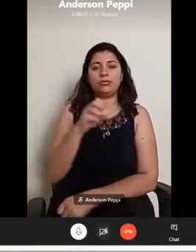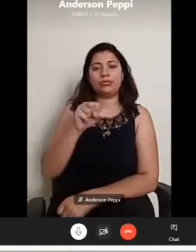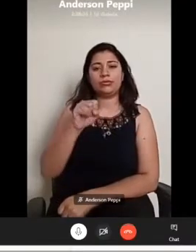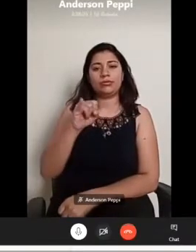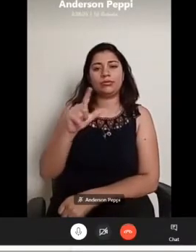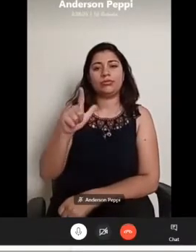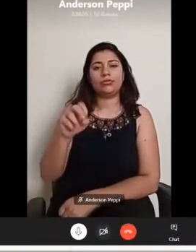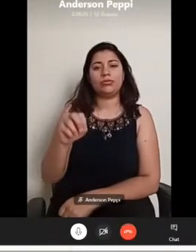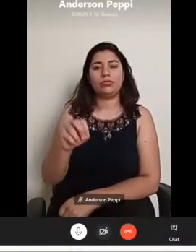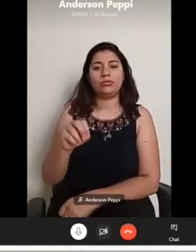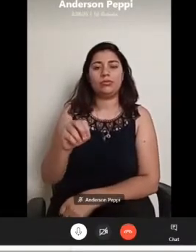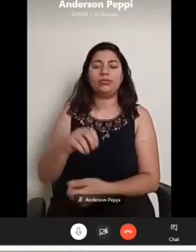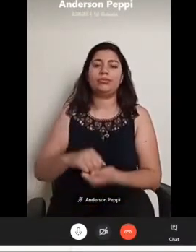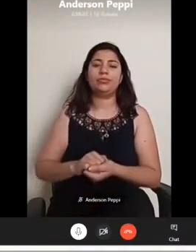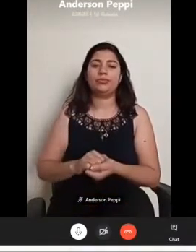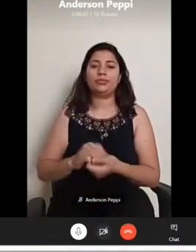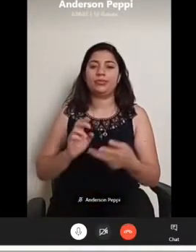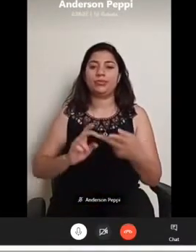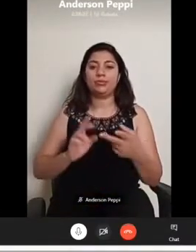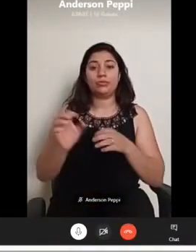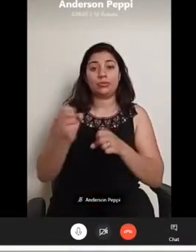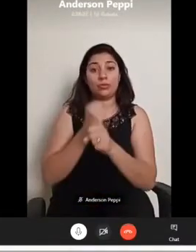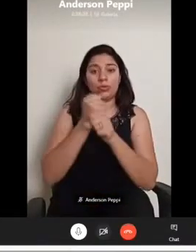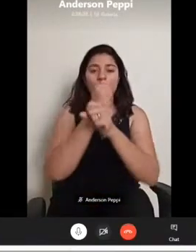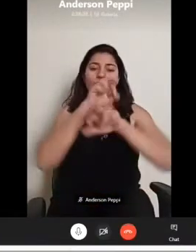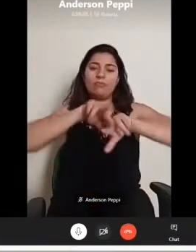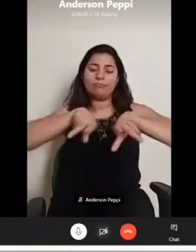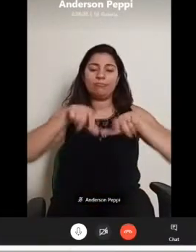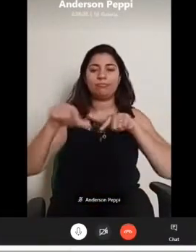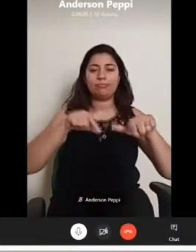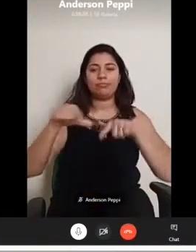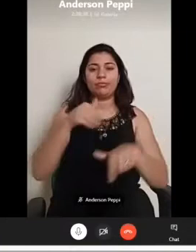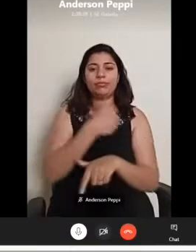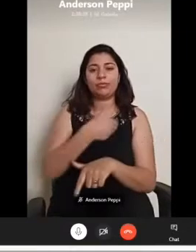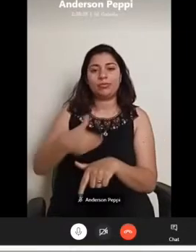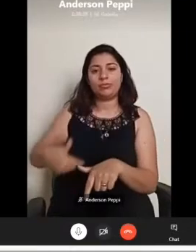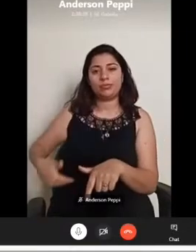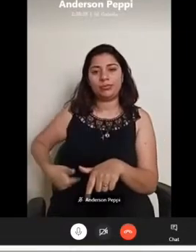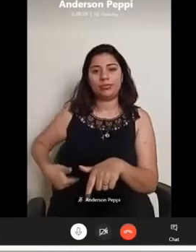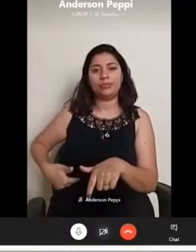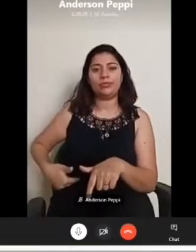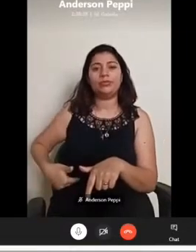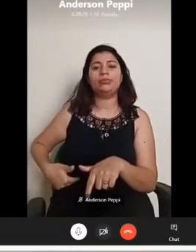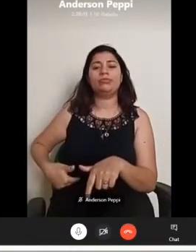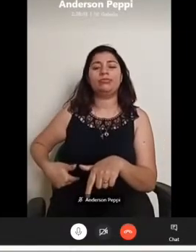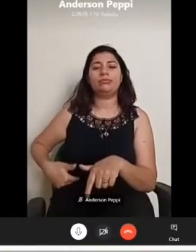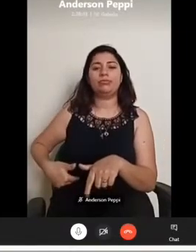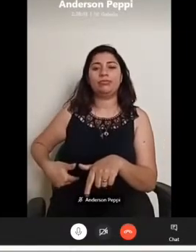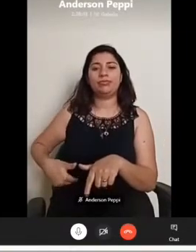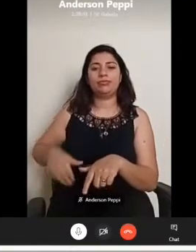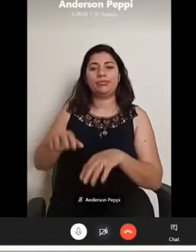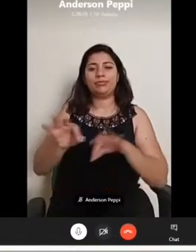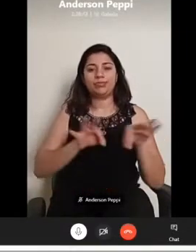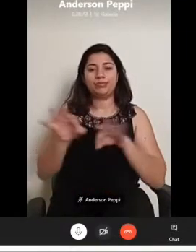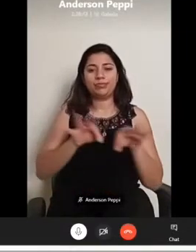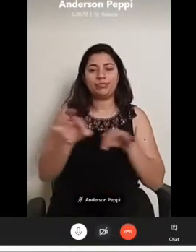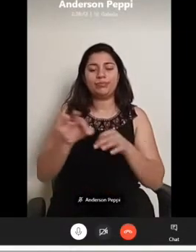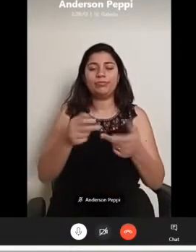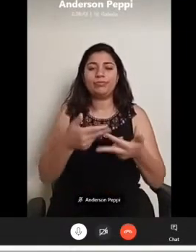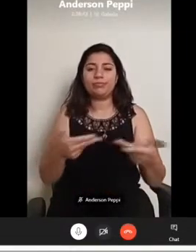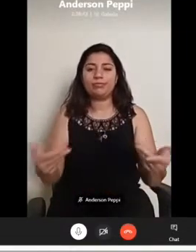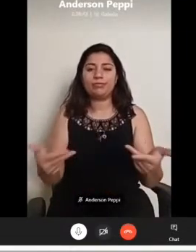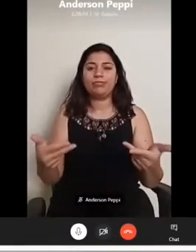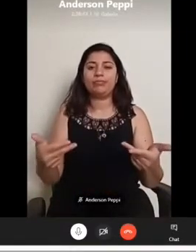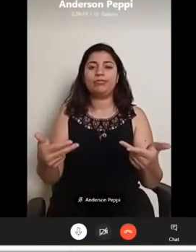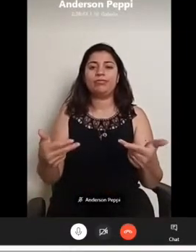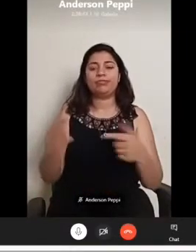de Obras, Serviços Públicos, Planejamento, Uso, Ocupação e Parcelamento do Solo e Atividades Privadas. André